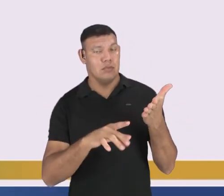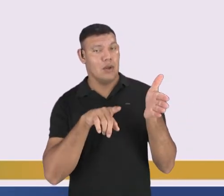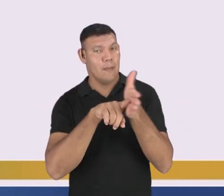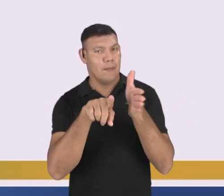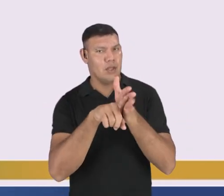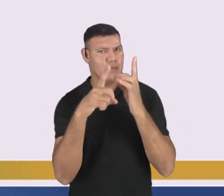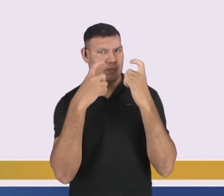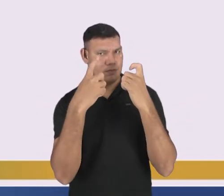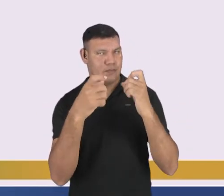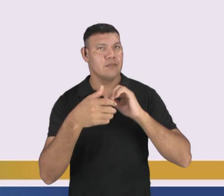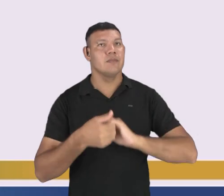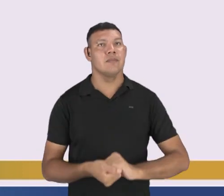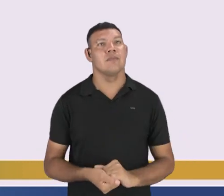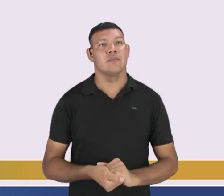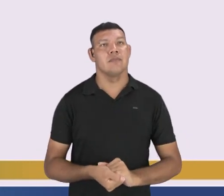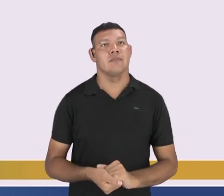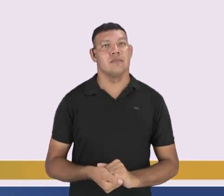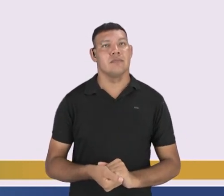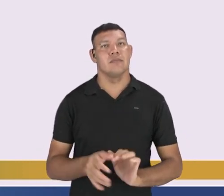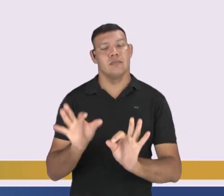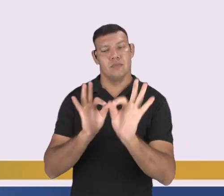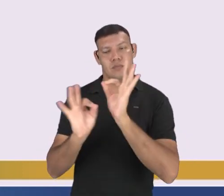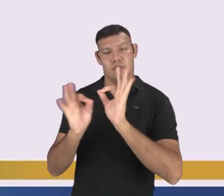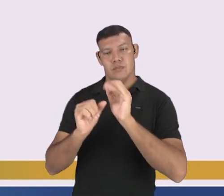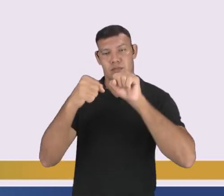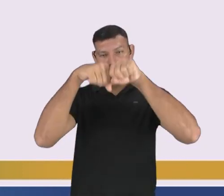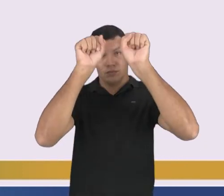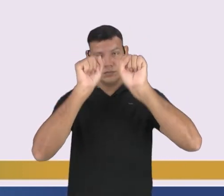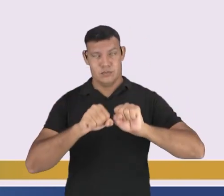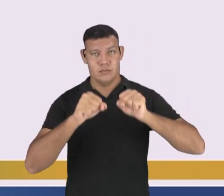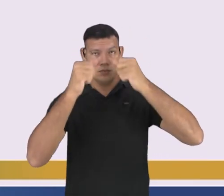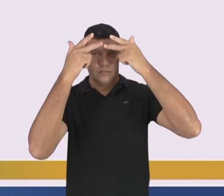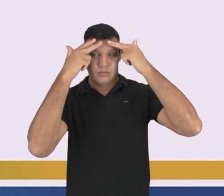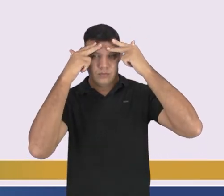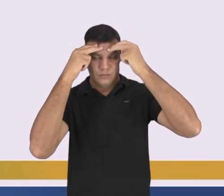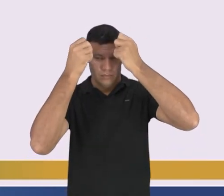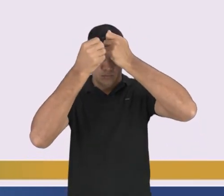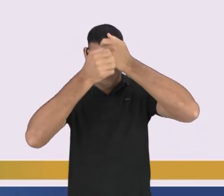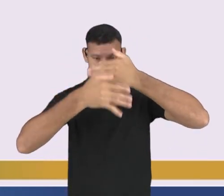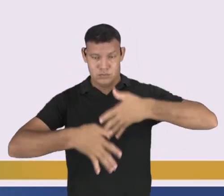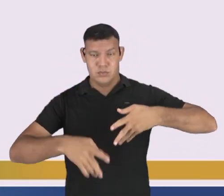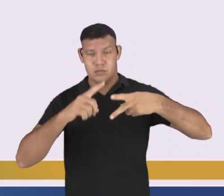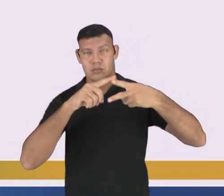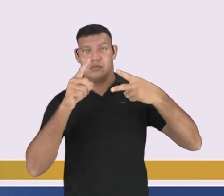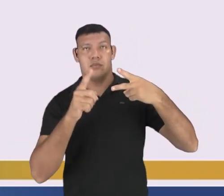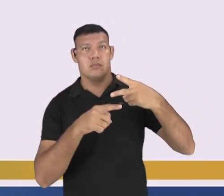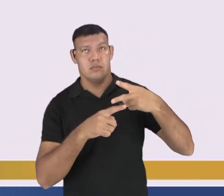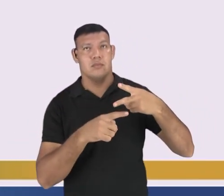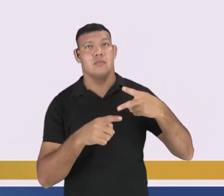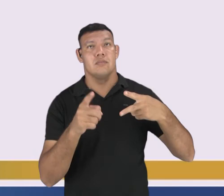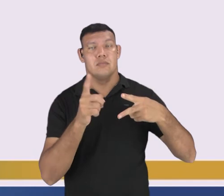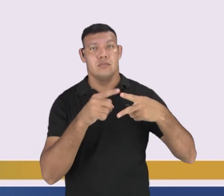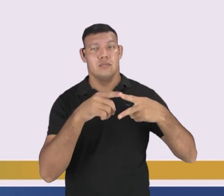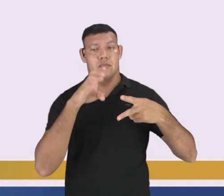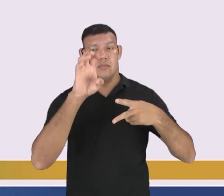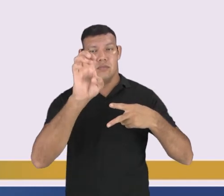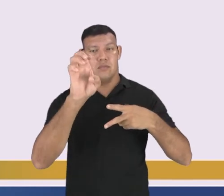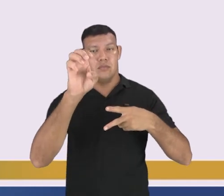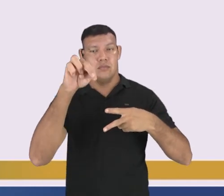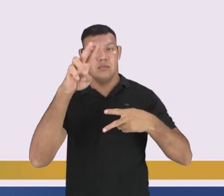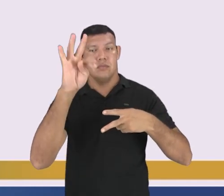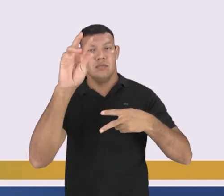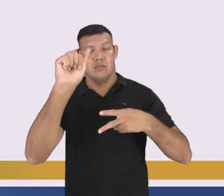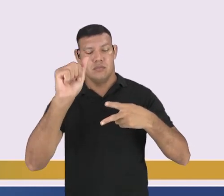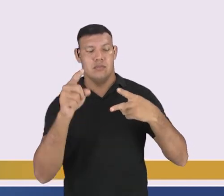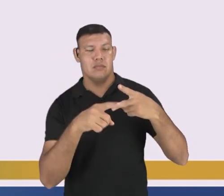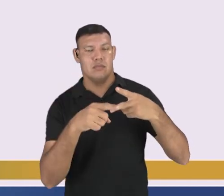muito interessante. Podemos organizar o sistema nervoso humano dividindo em 2 partes, o sistema nervoso central e o sistema